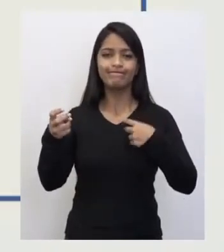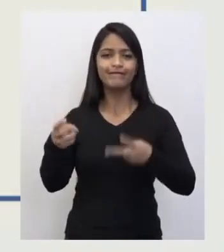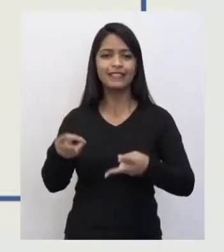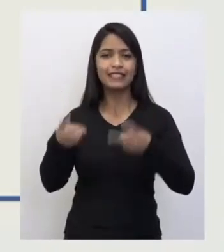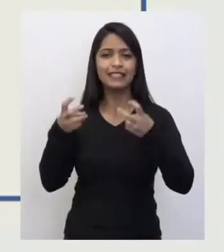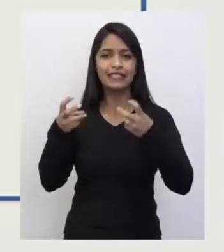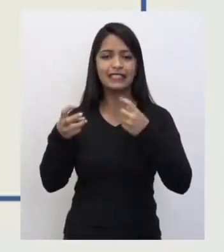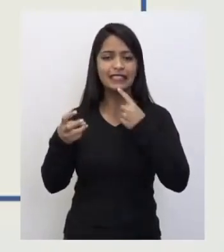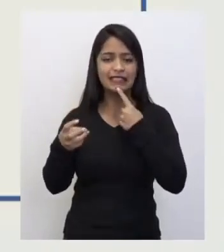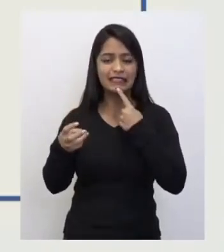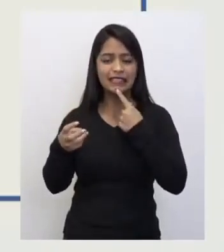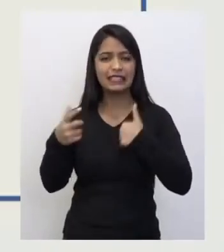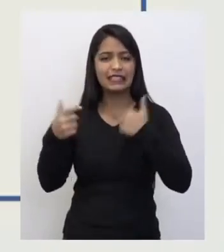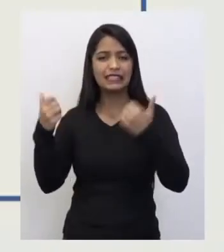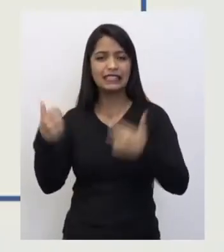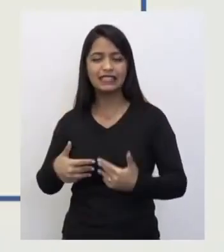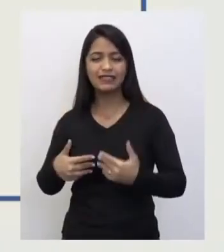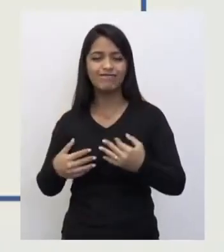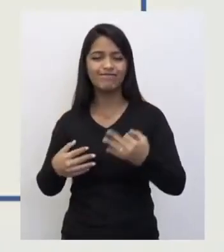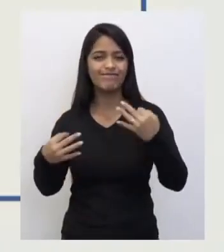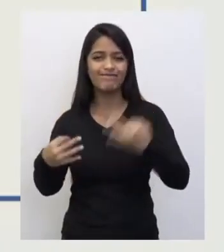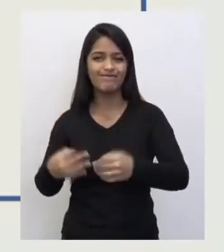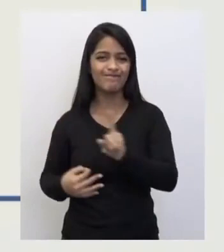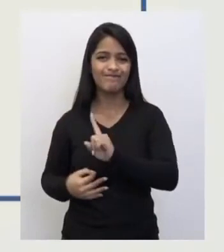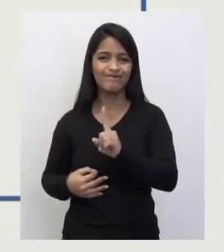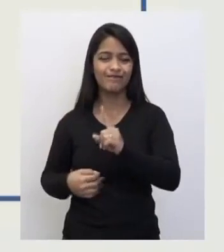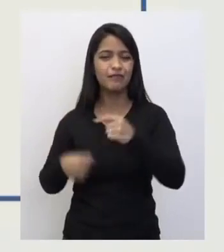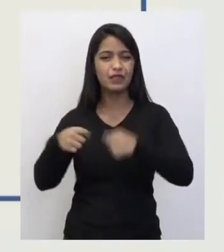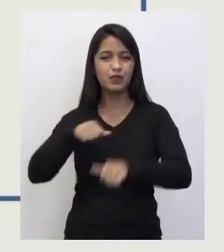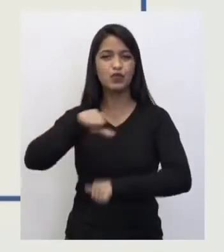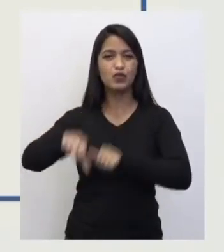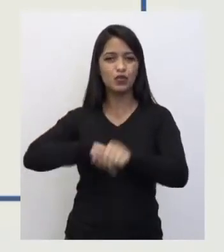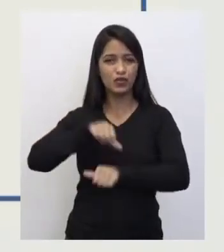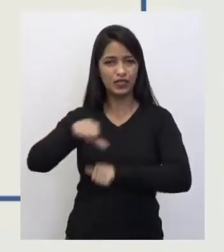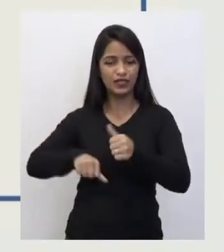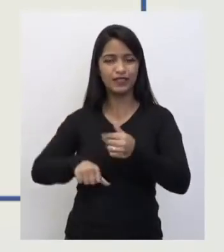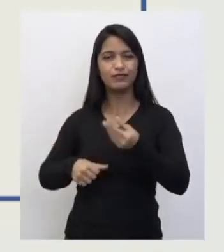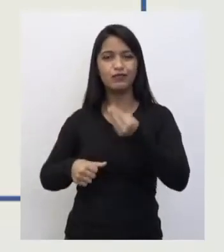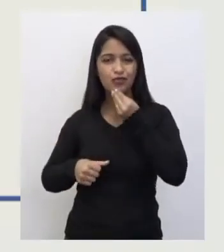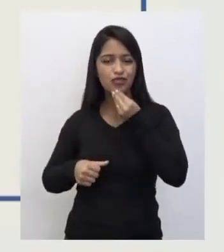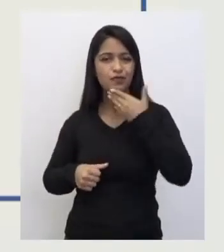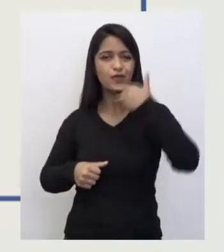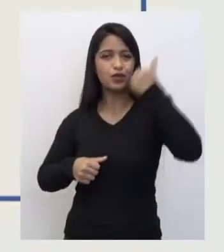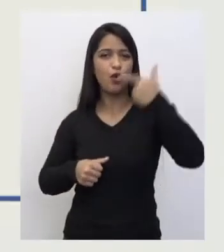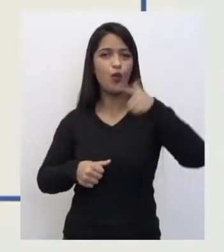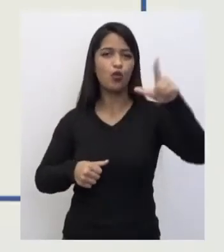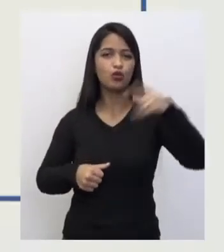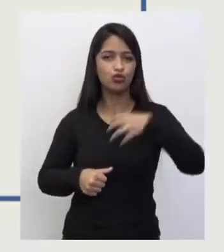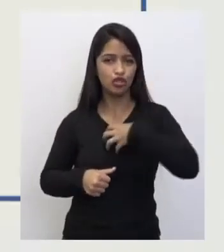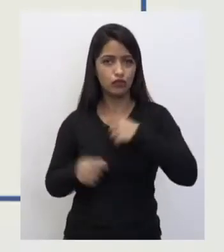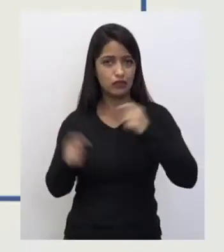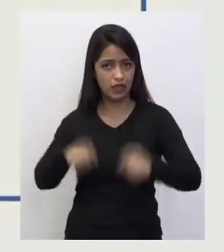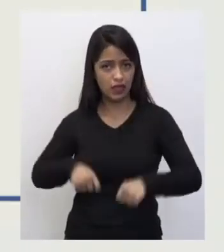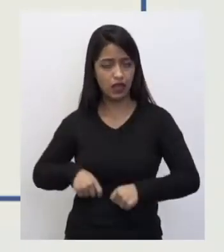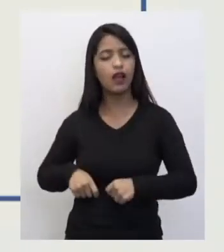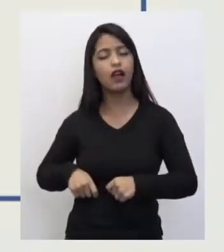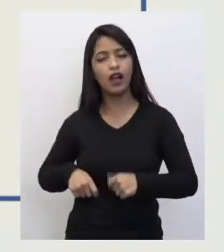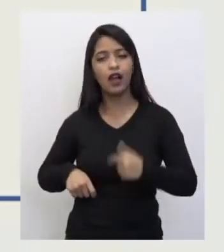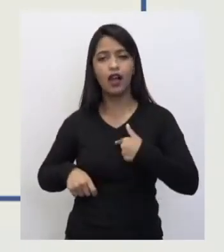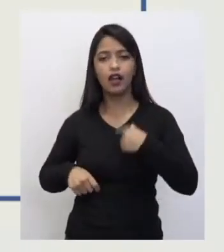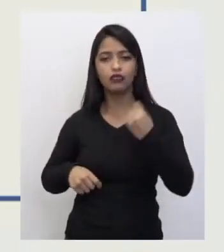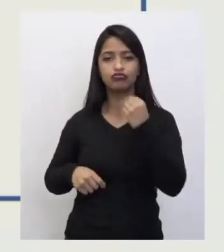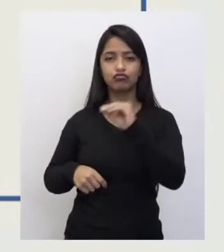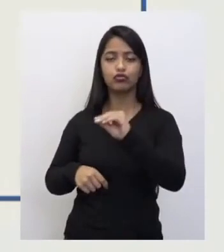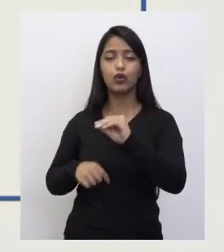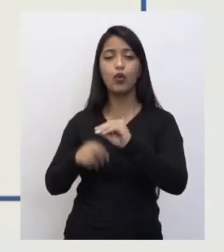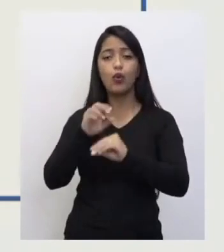não colocou da maneira como devia ter sido colocado, né? A gente percebe que a gente poderia dizer de outra forma e daí a gente coloca esse